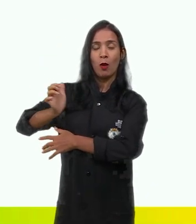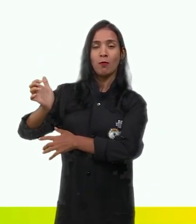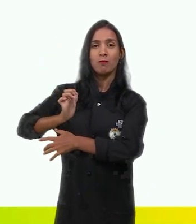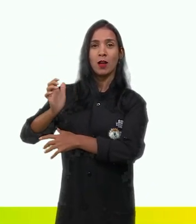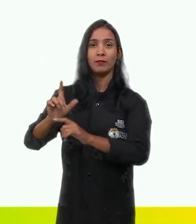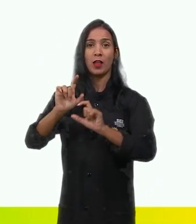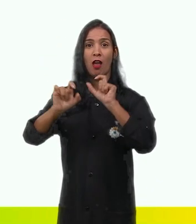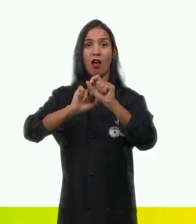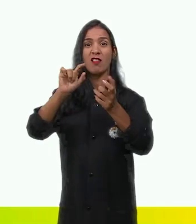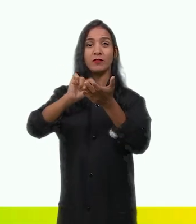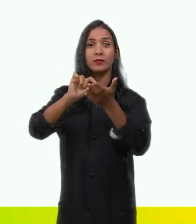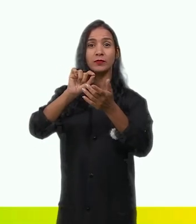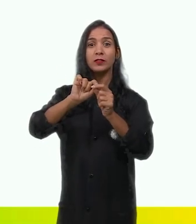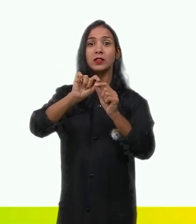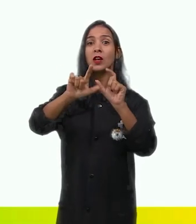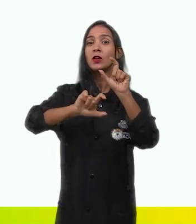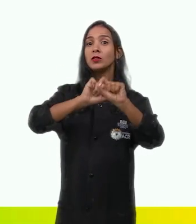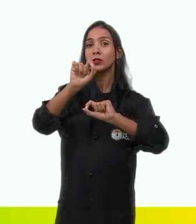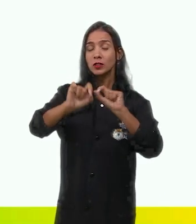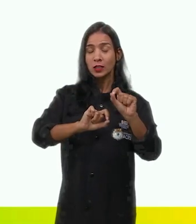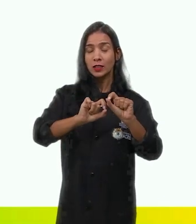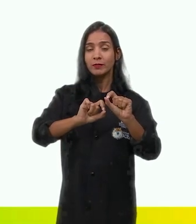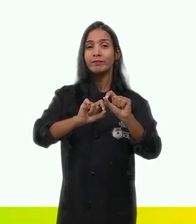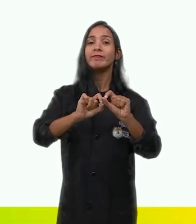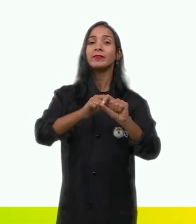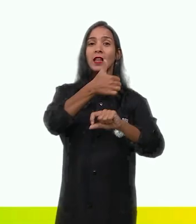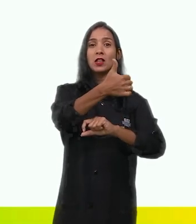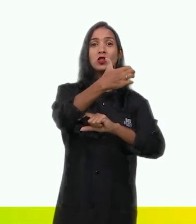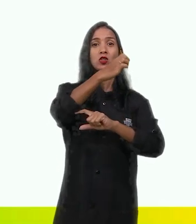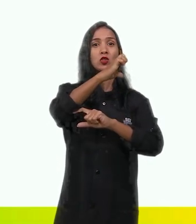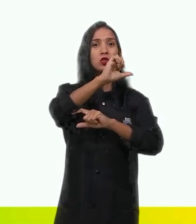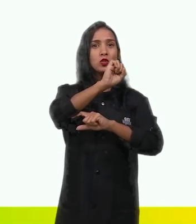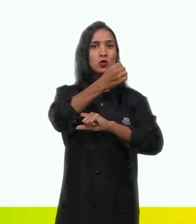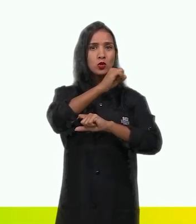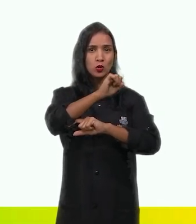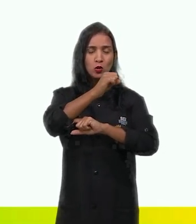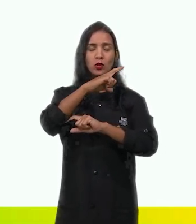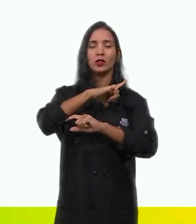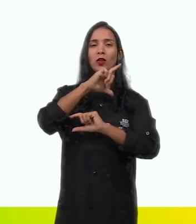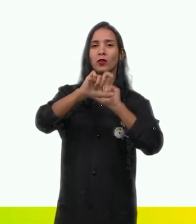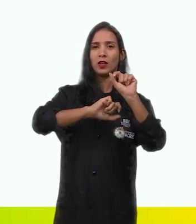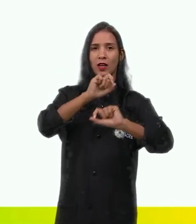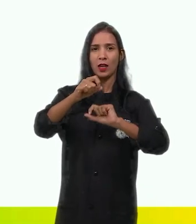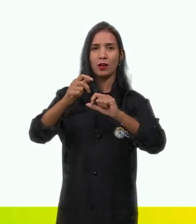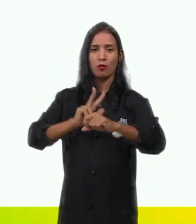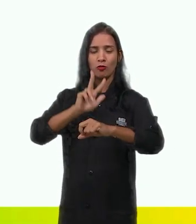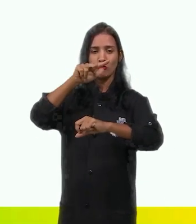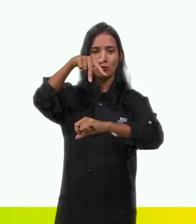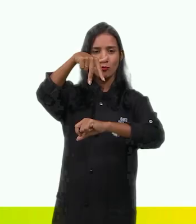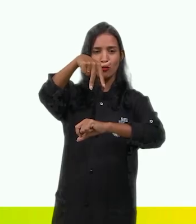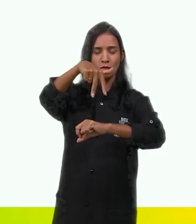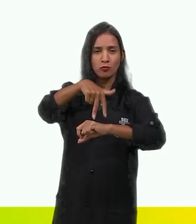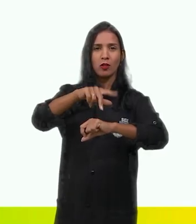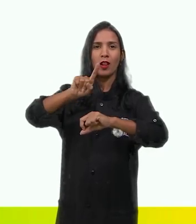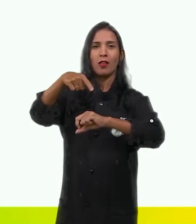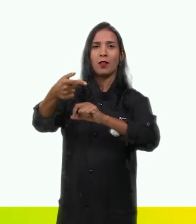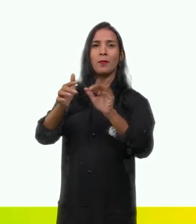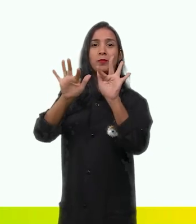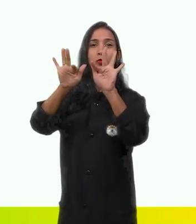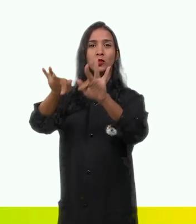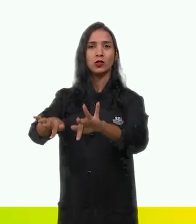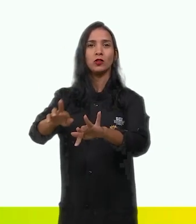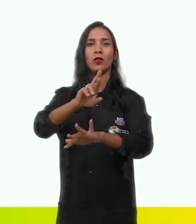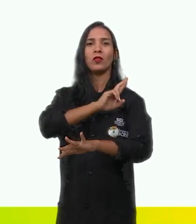do 18 Brumário, temos aí a ascensão de Napoleão Bonaparte e o fim da fase